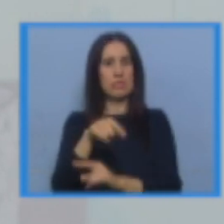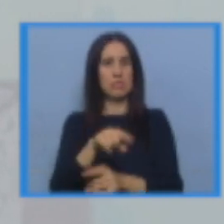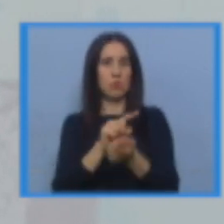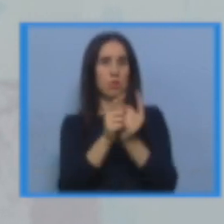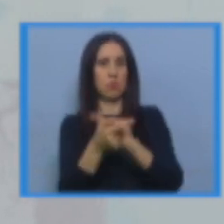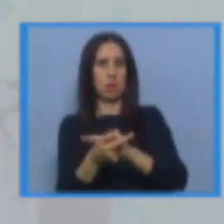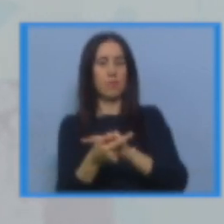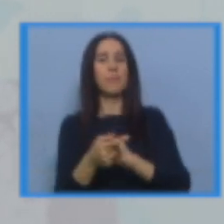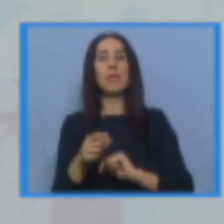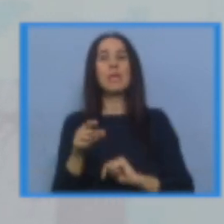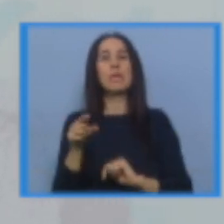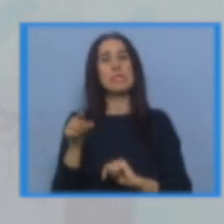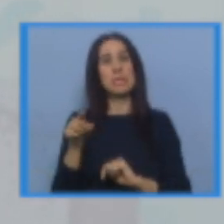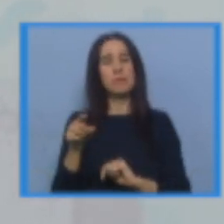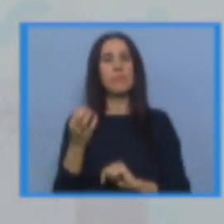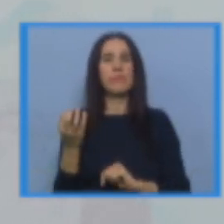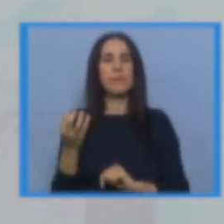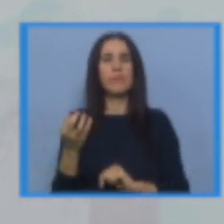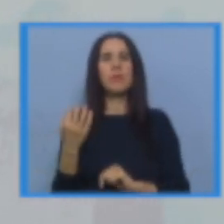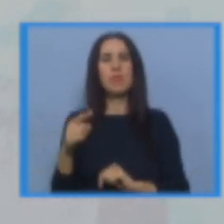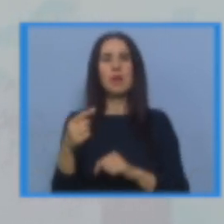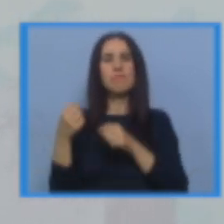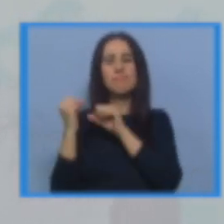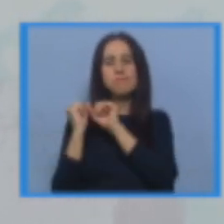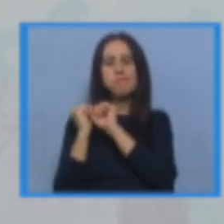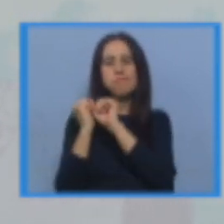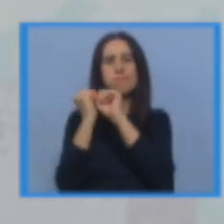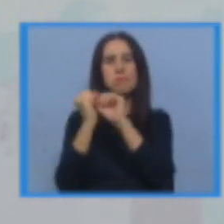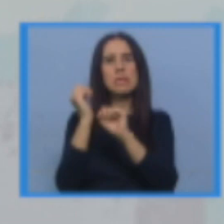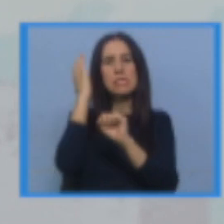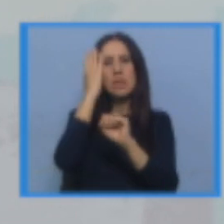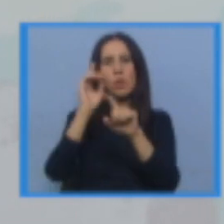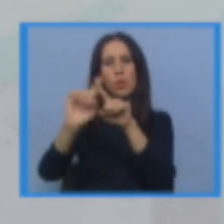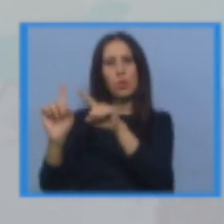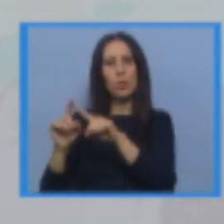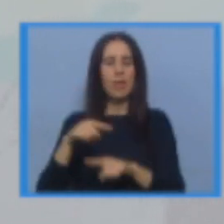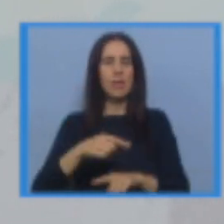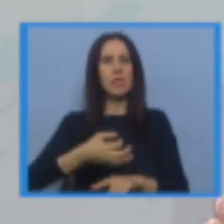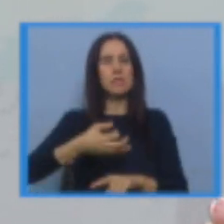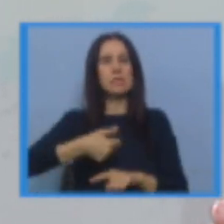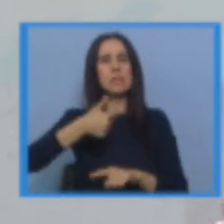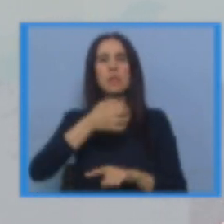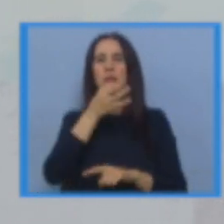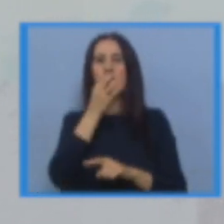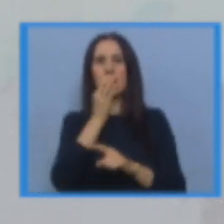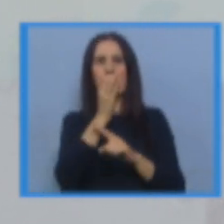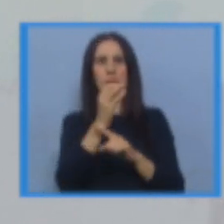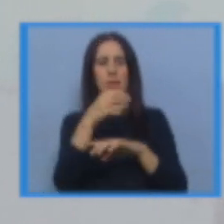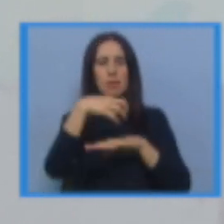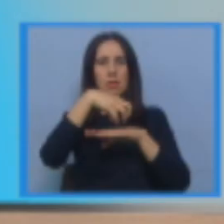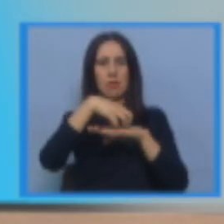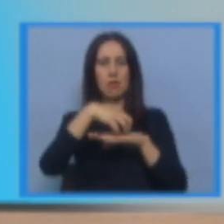onde há diferentes andores, diferentes santos, aqui a centralidade está na hóstia consagrada. Só a